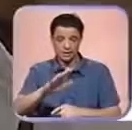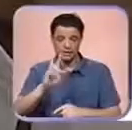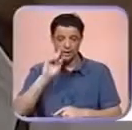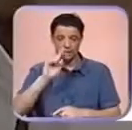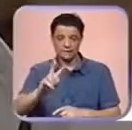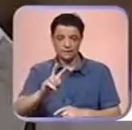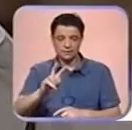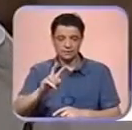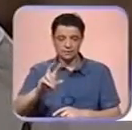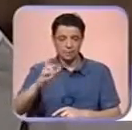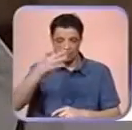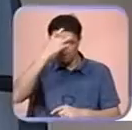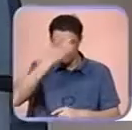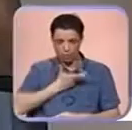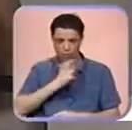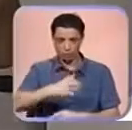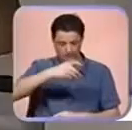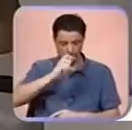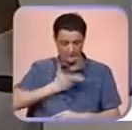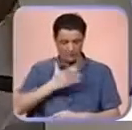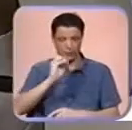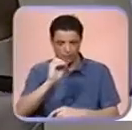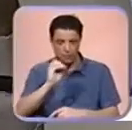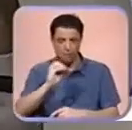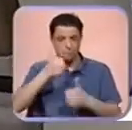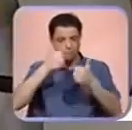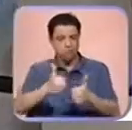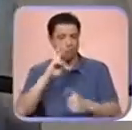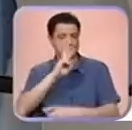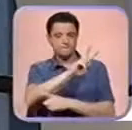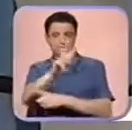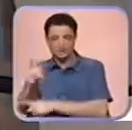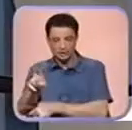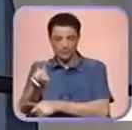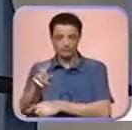que dicas e conselhos dará ao Dr. Pedro Menezes por uma boa visão.